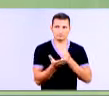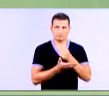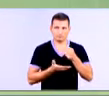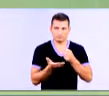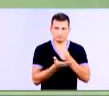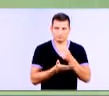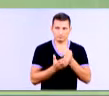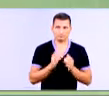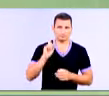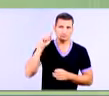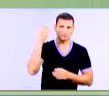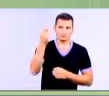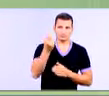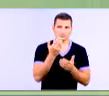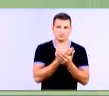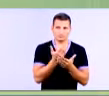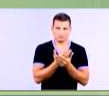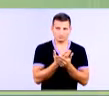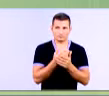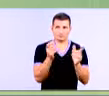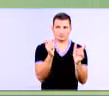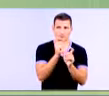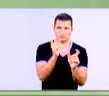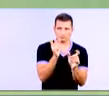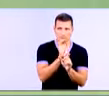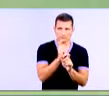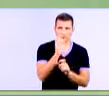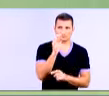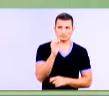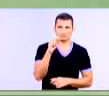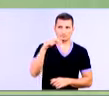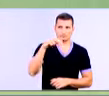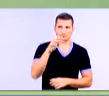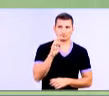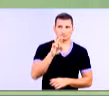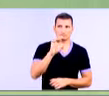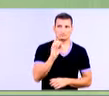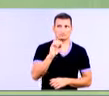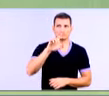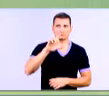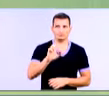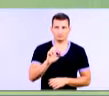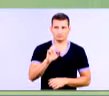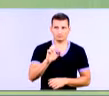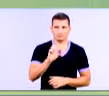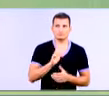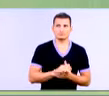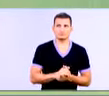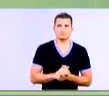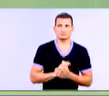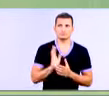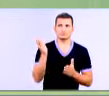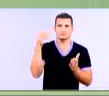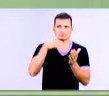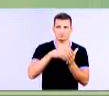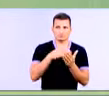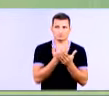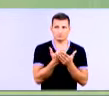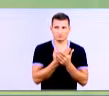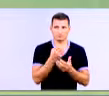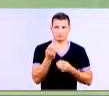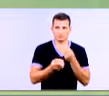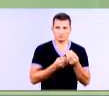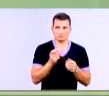ver as estruturas de controle, decisão, seleção, repetição. E a nossa última aula, como fazer